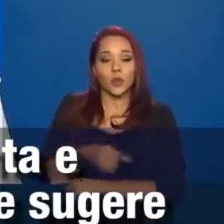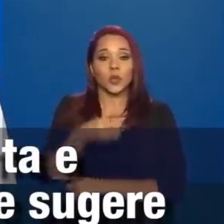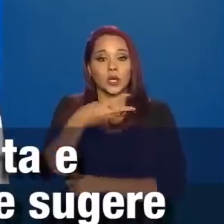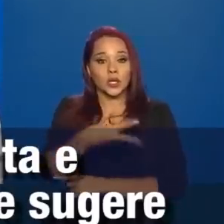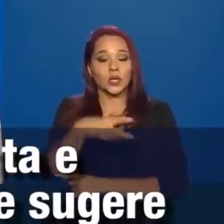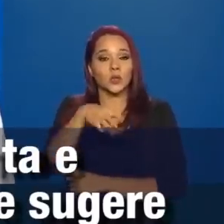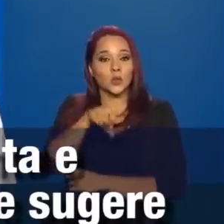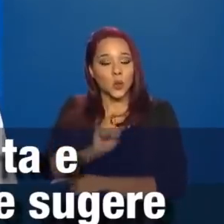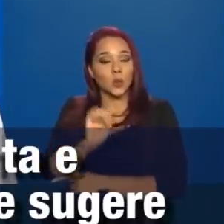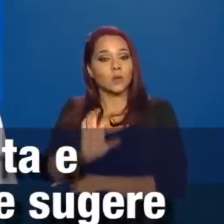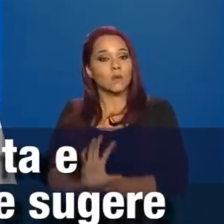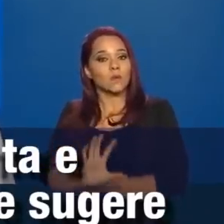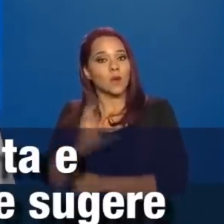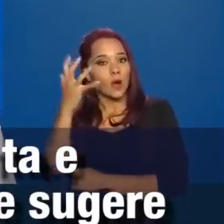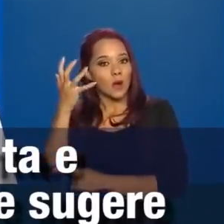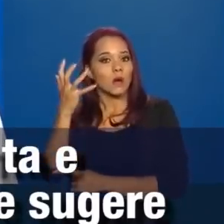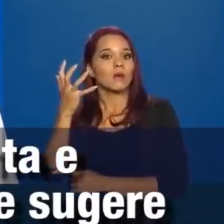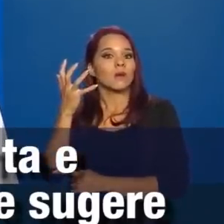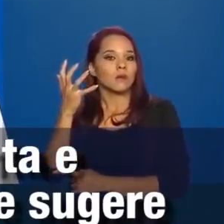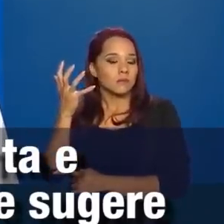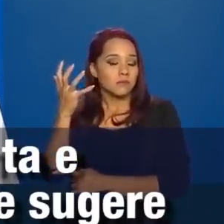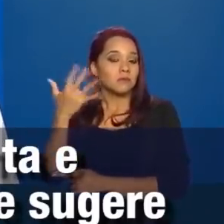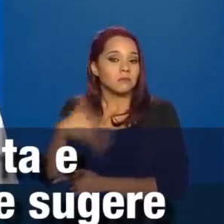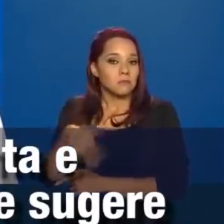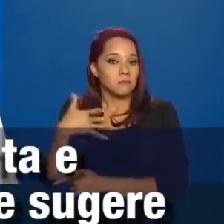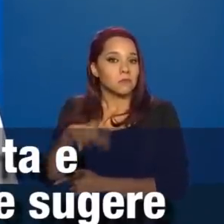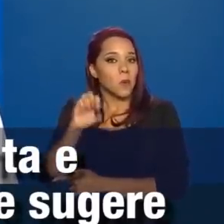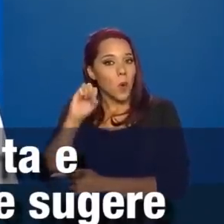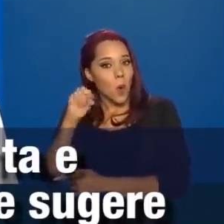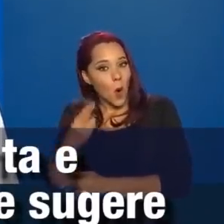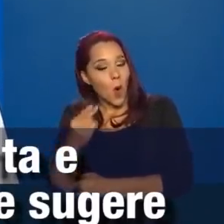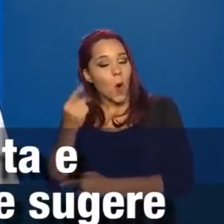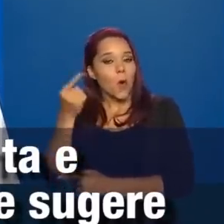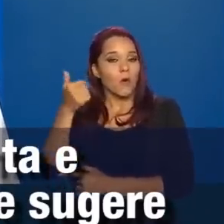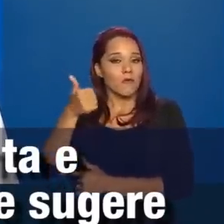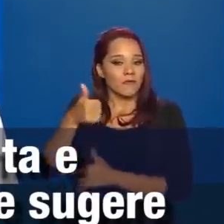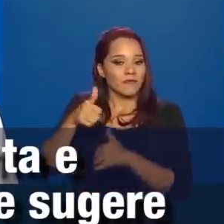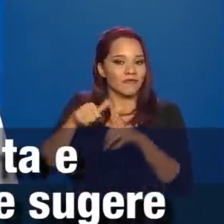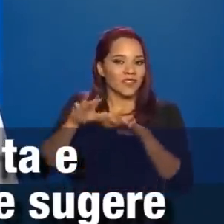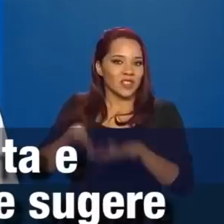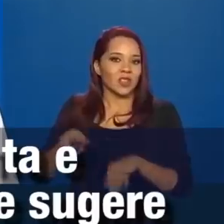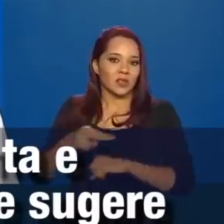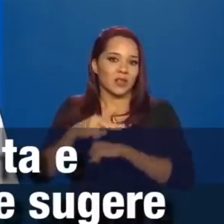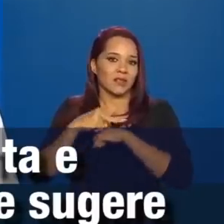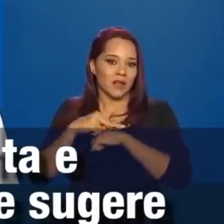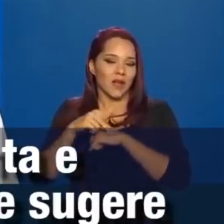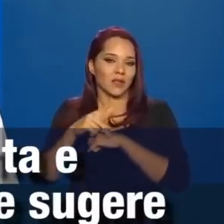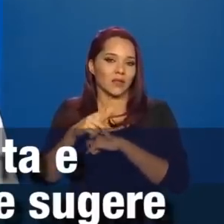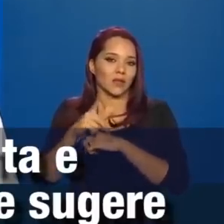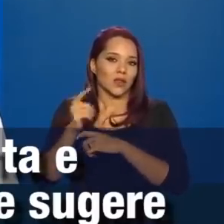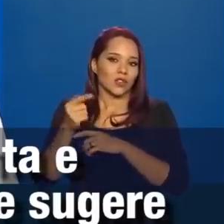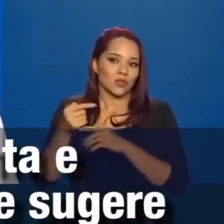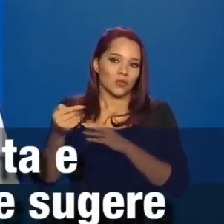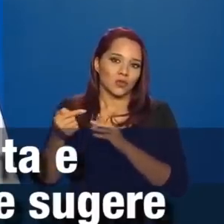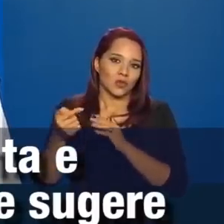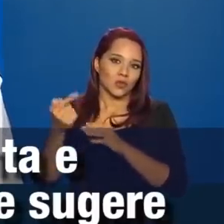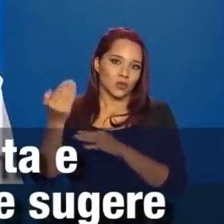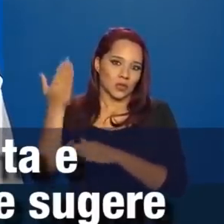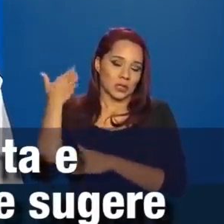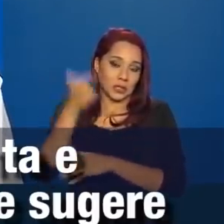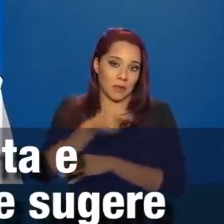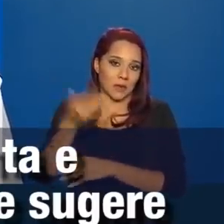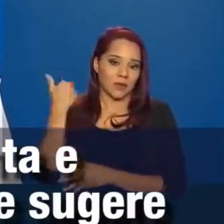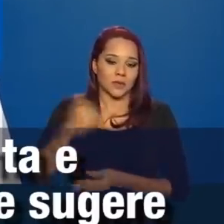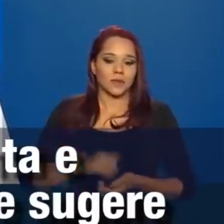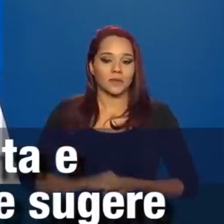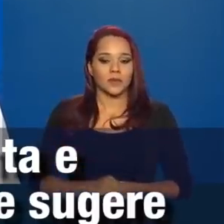29.308 casos que ou estão ou estiveram internados nas últimas